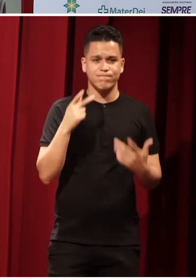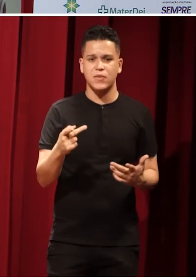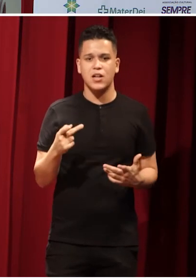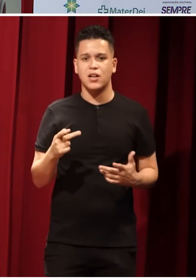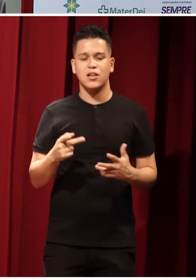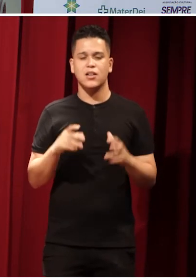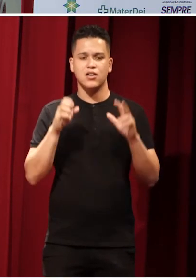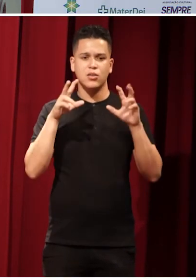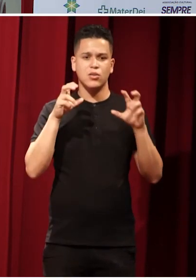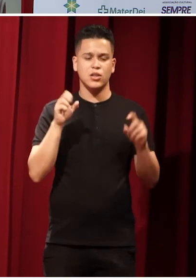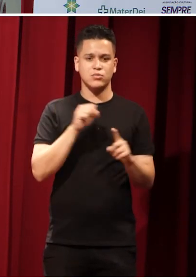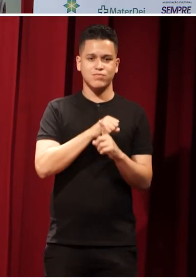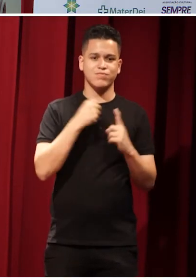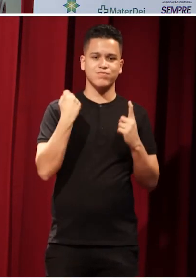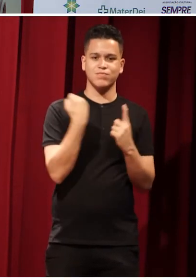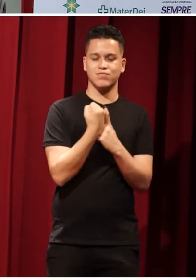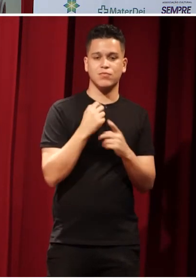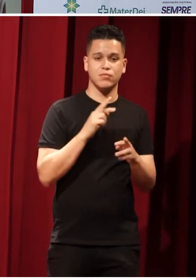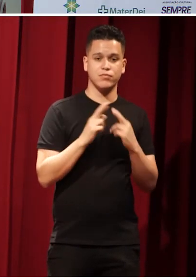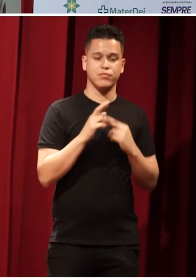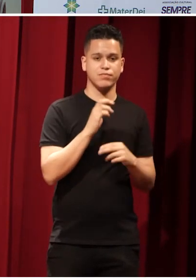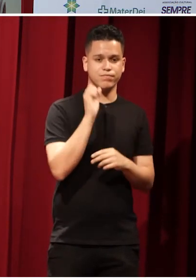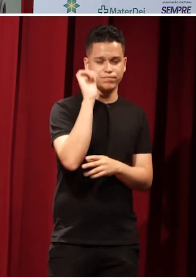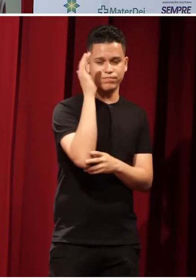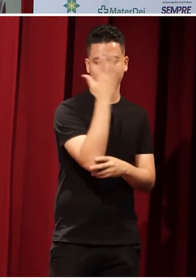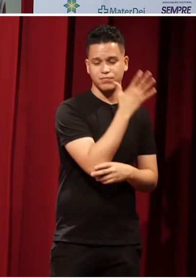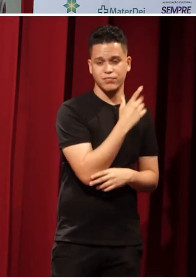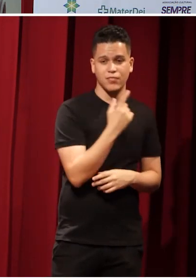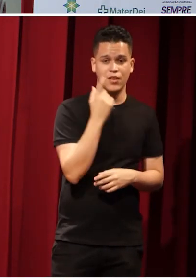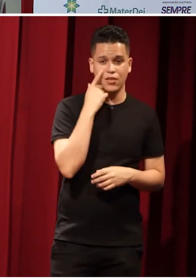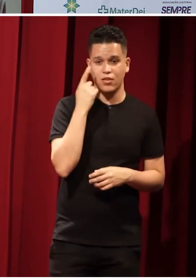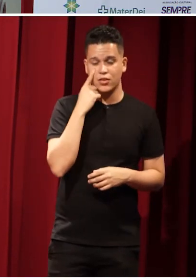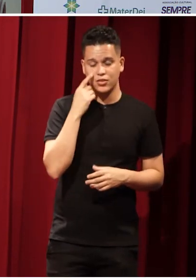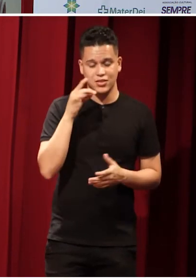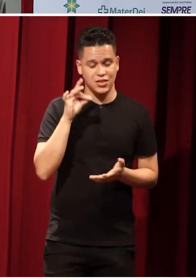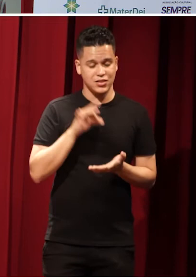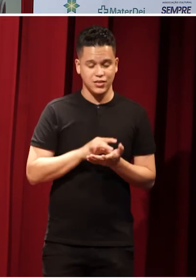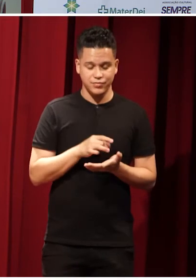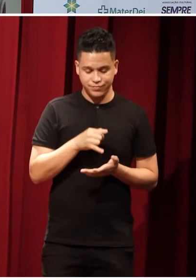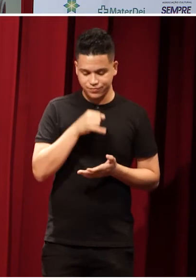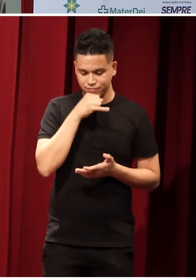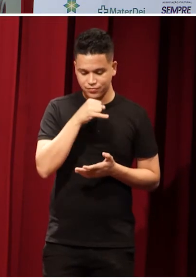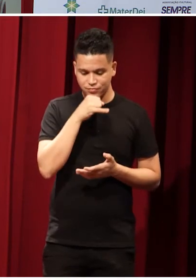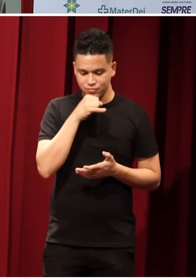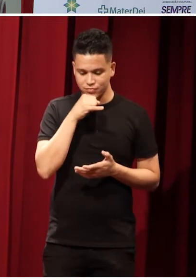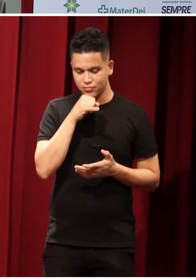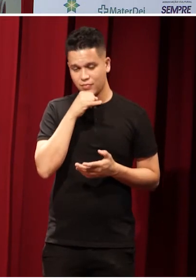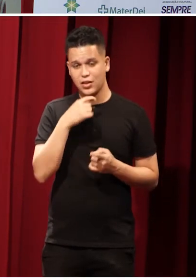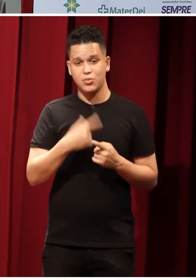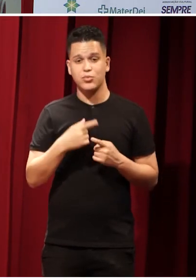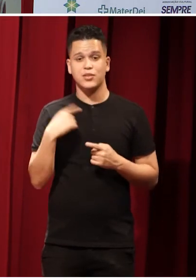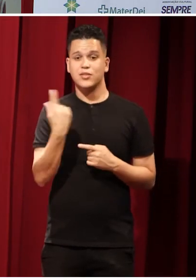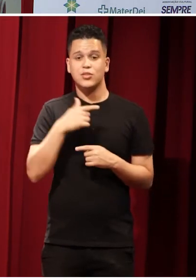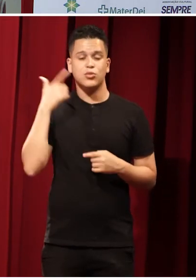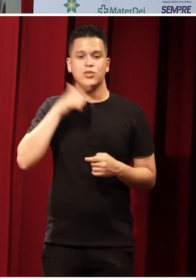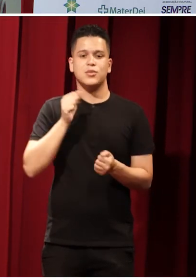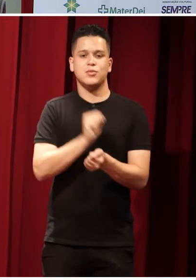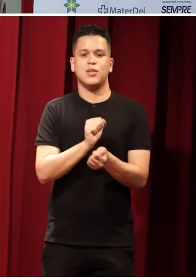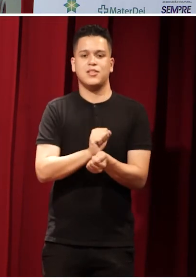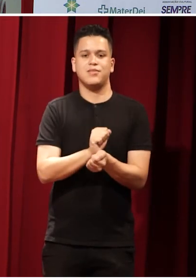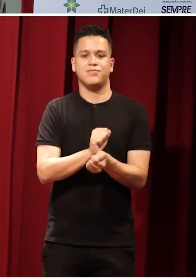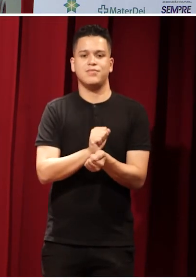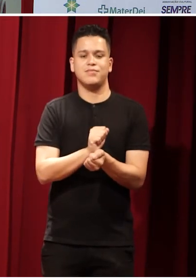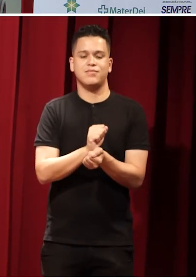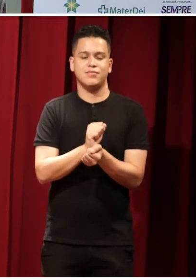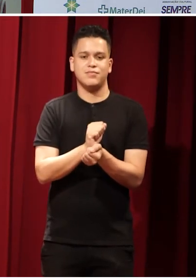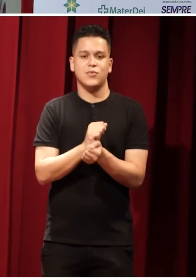cada aspecto que você tomar dos temas socioambientais, você vai encontrar realidades muito